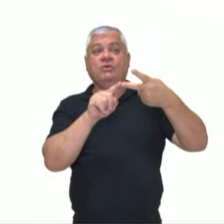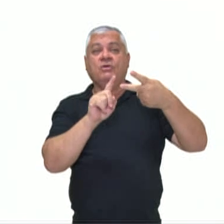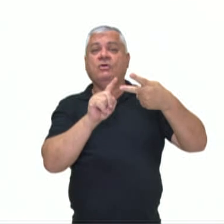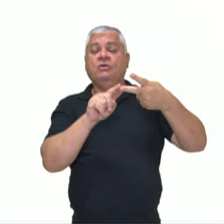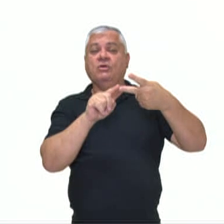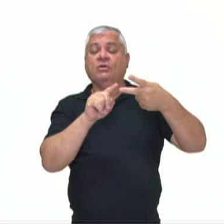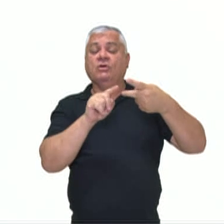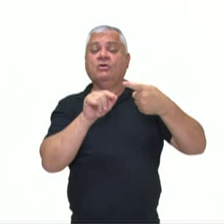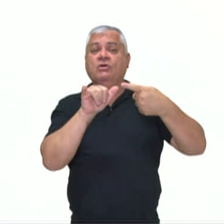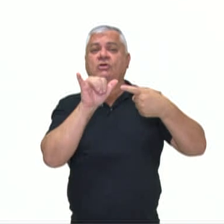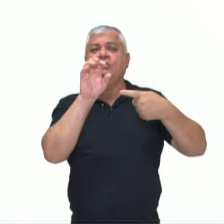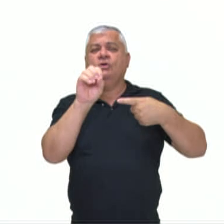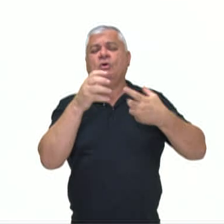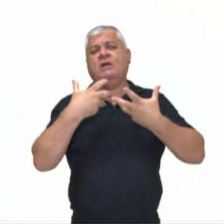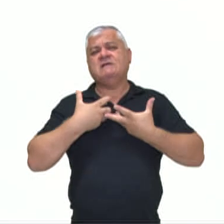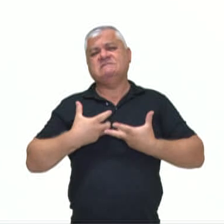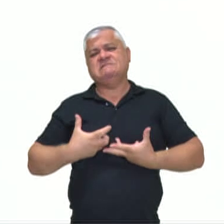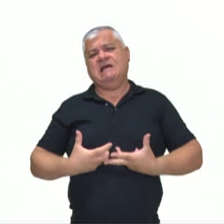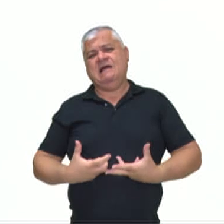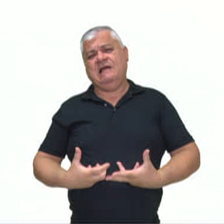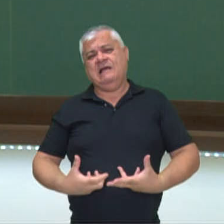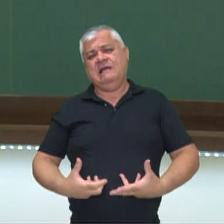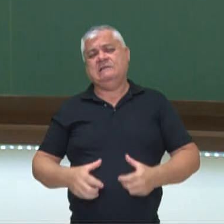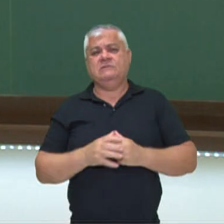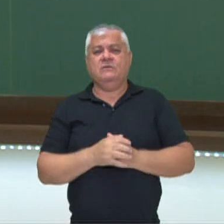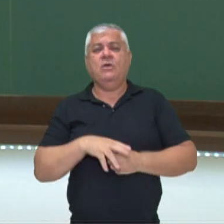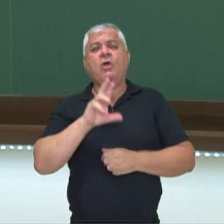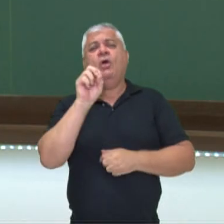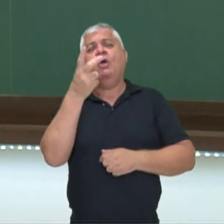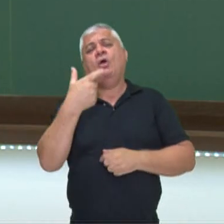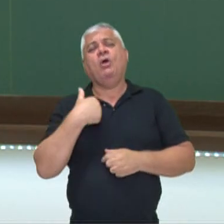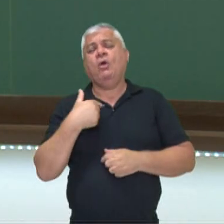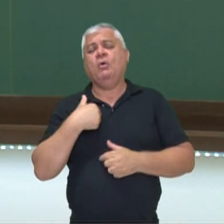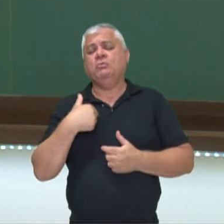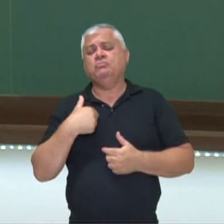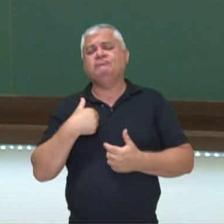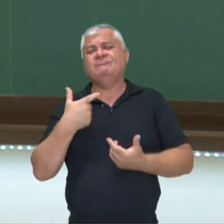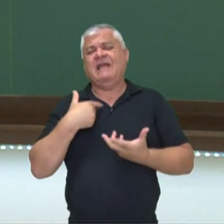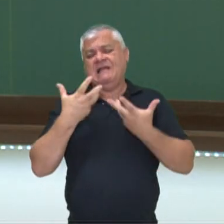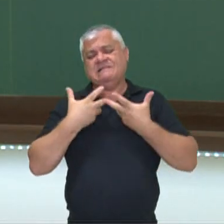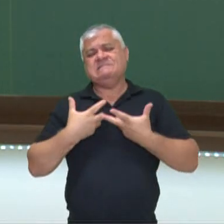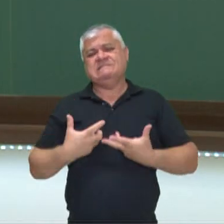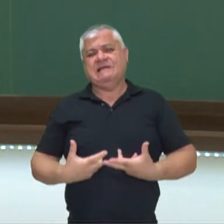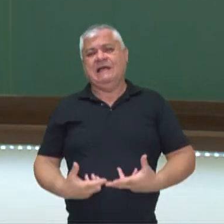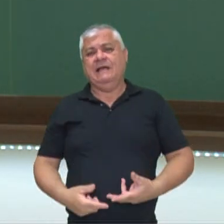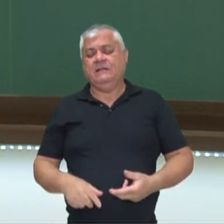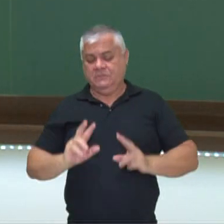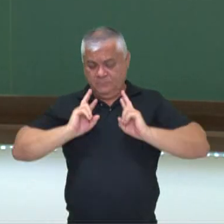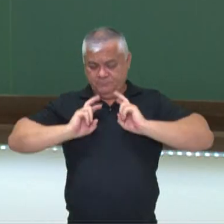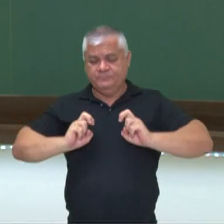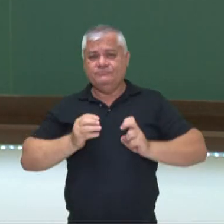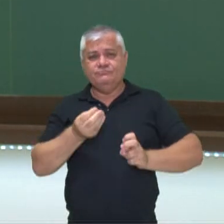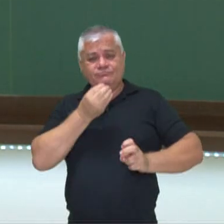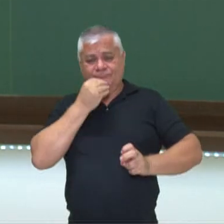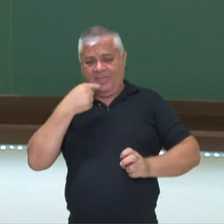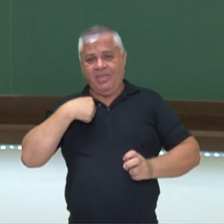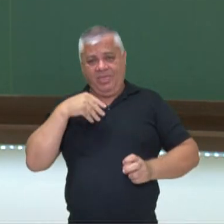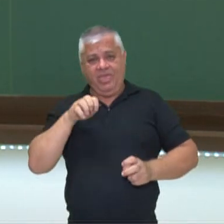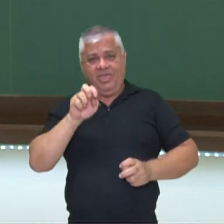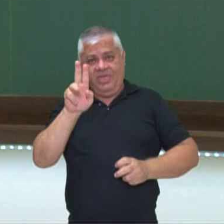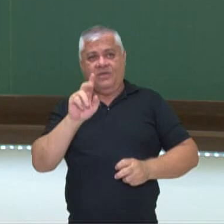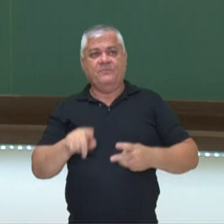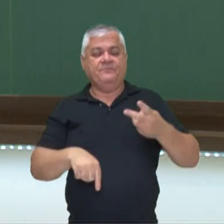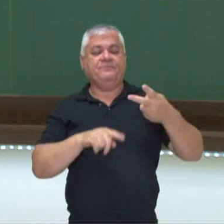Yo estoy cansado. Ou eu poderia simplesmente dizer assim, estoy cansado. Quem? Eu saberia. Yo. Tu,